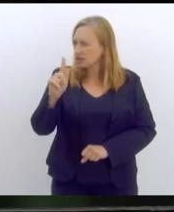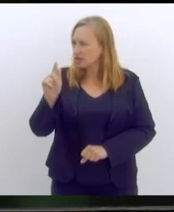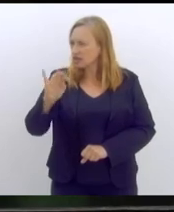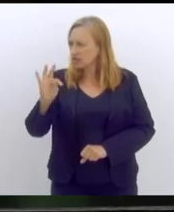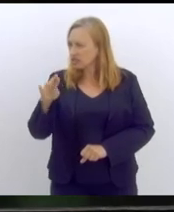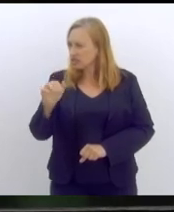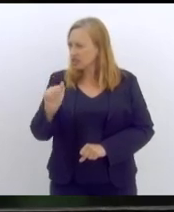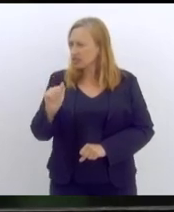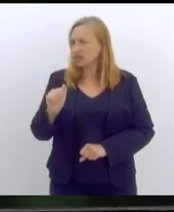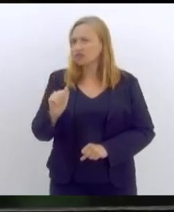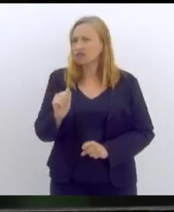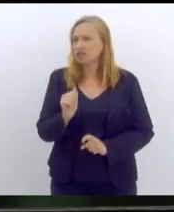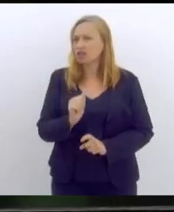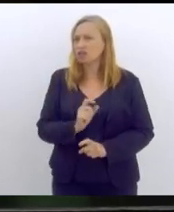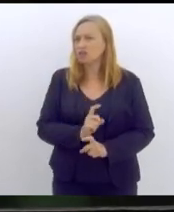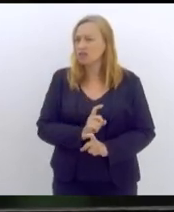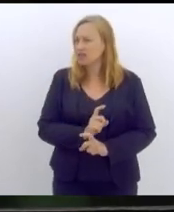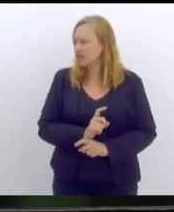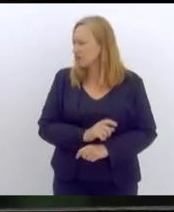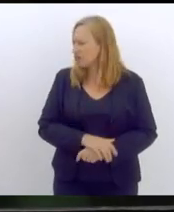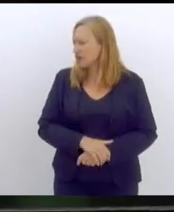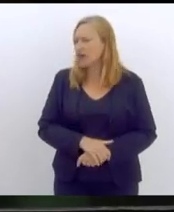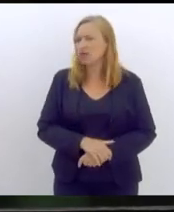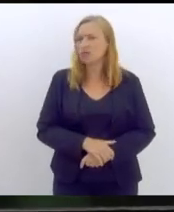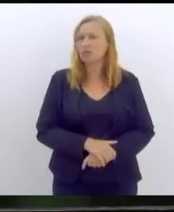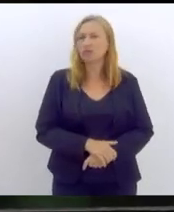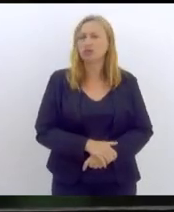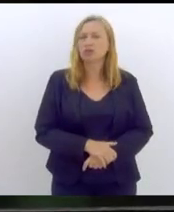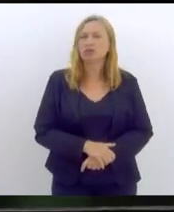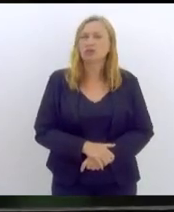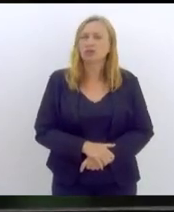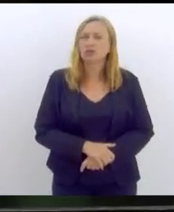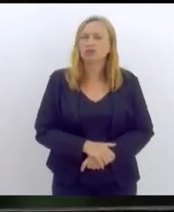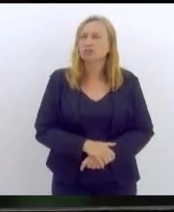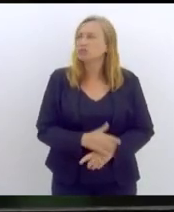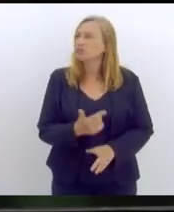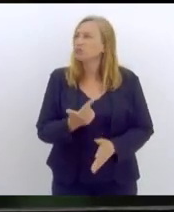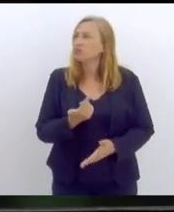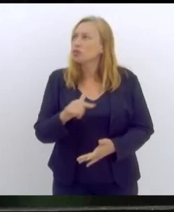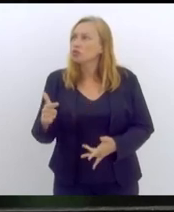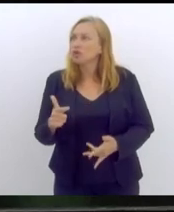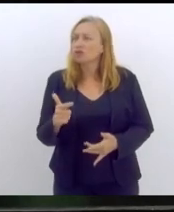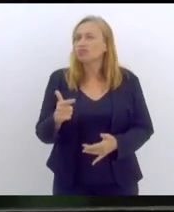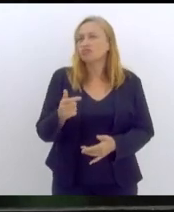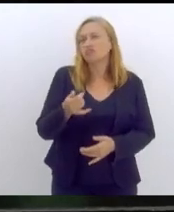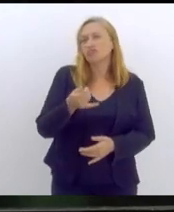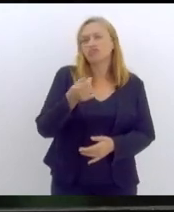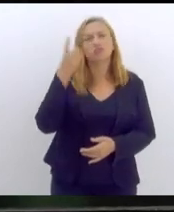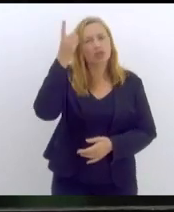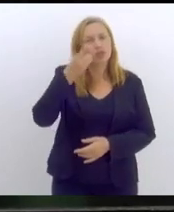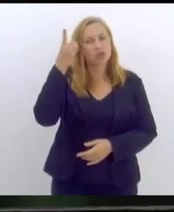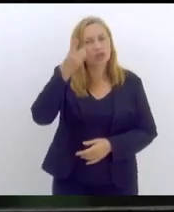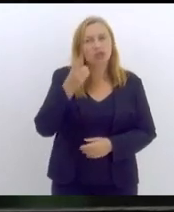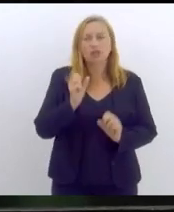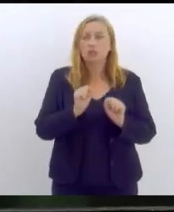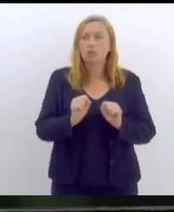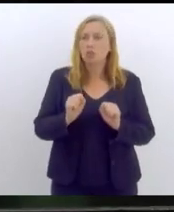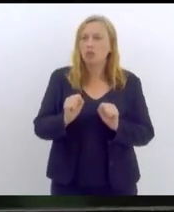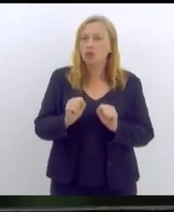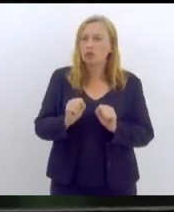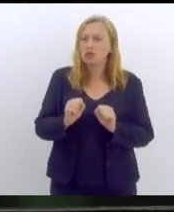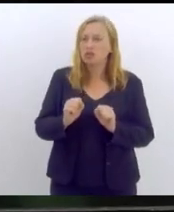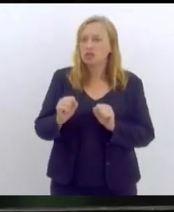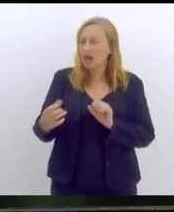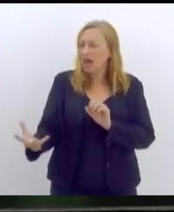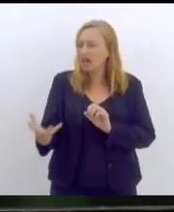torna inaceitável. Eu tenho certeza que nesta casa não existem deputados que possam, de longe,